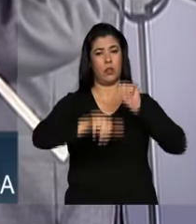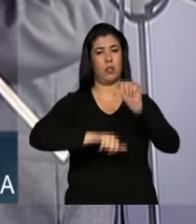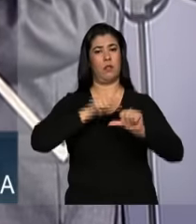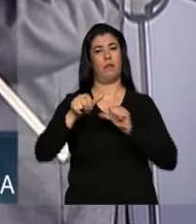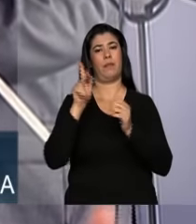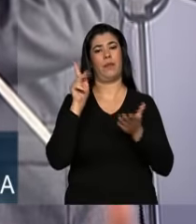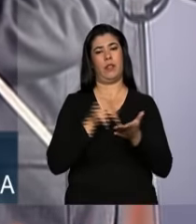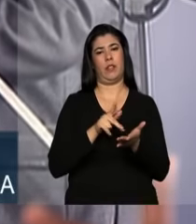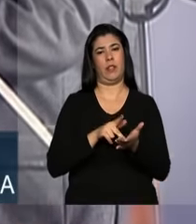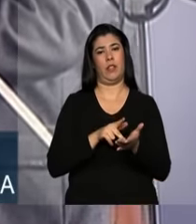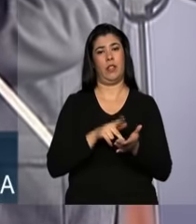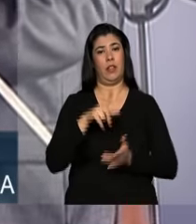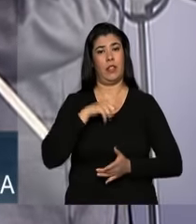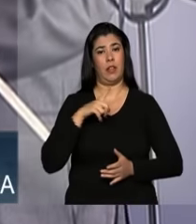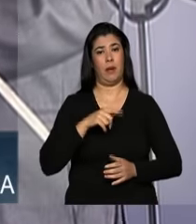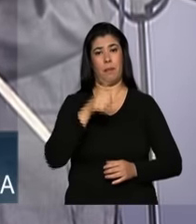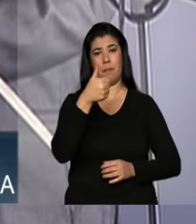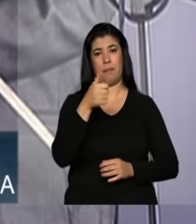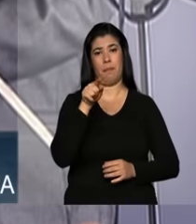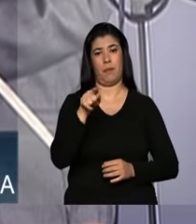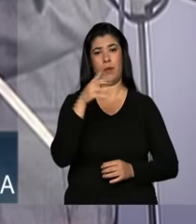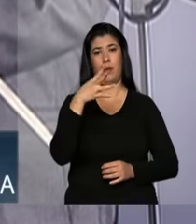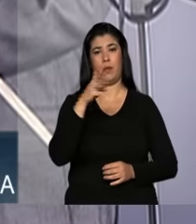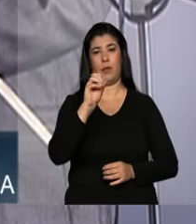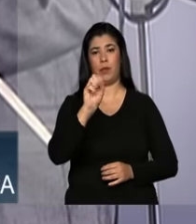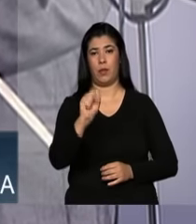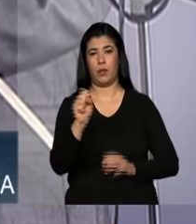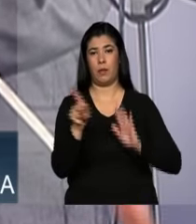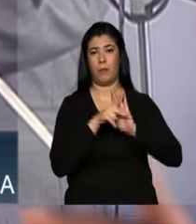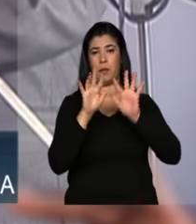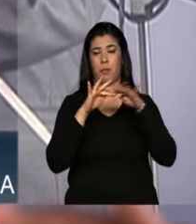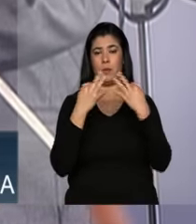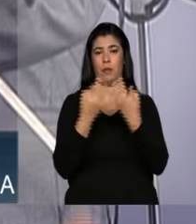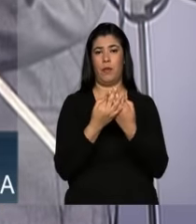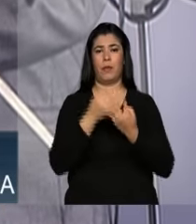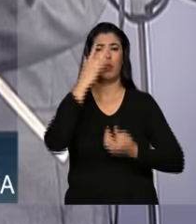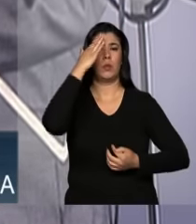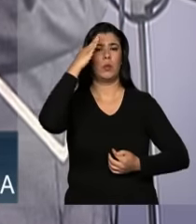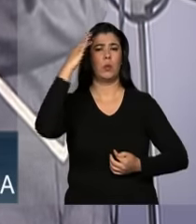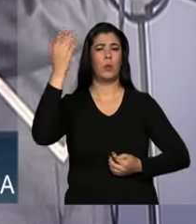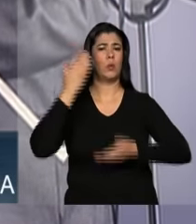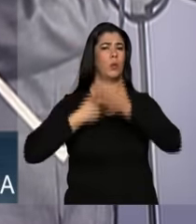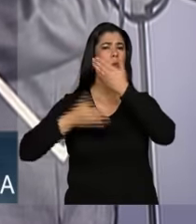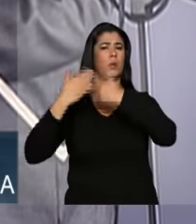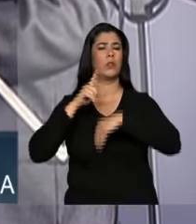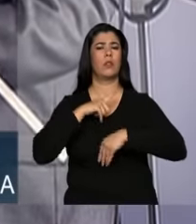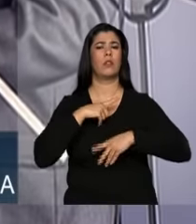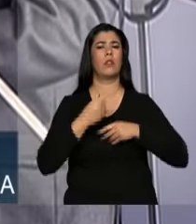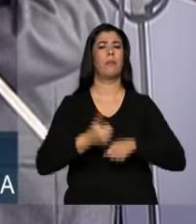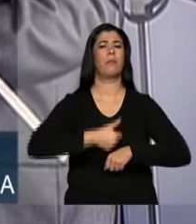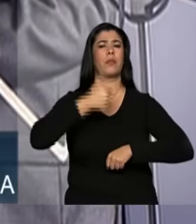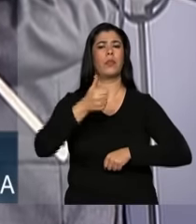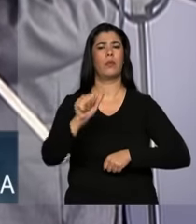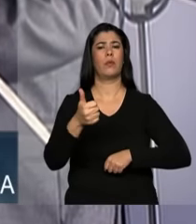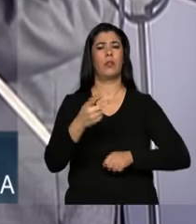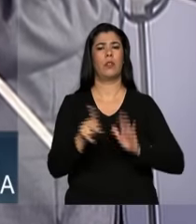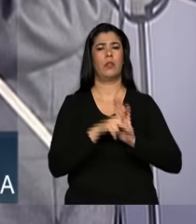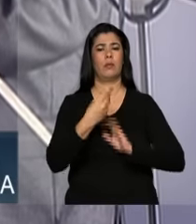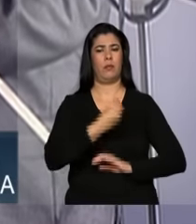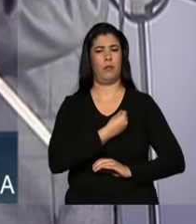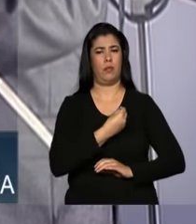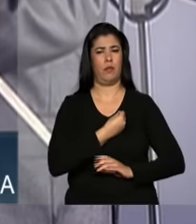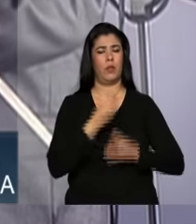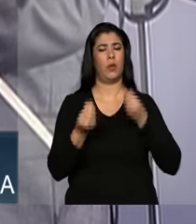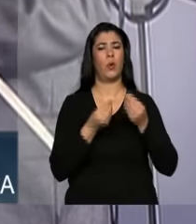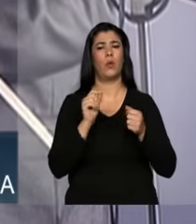teremos 1.480 famílias que sonhavam em ter melhor qualidade de vida, em viver